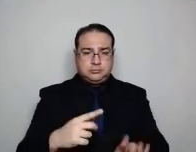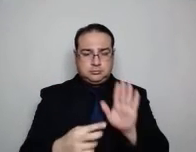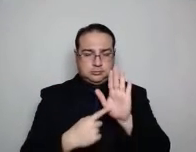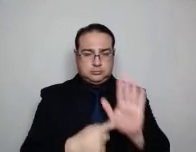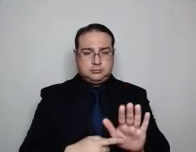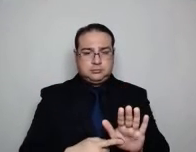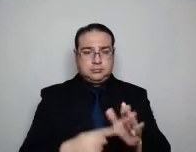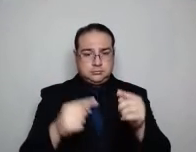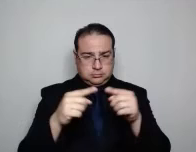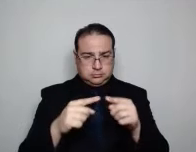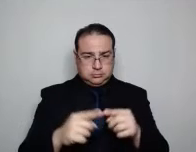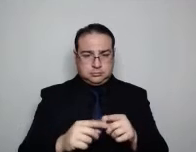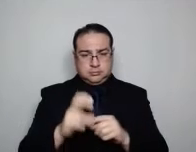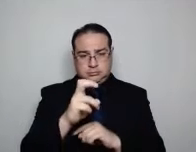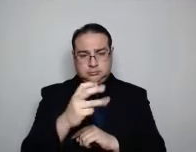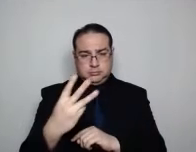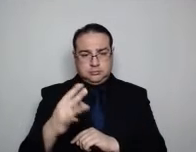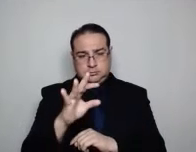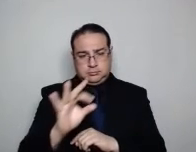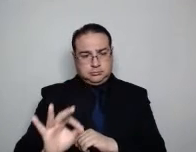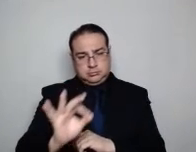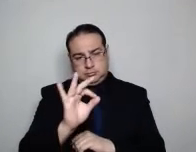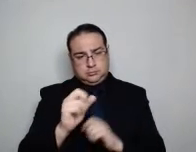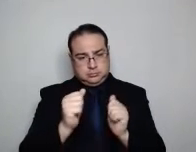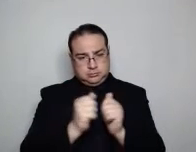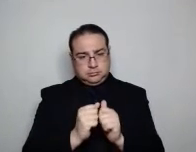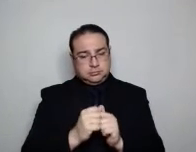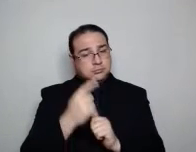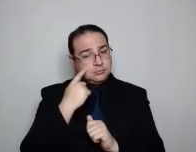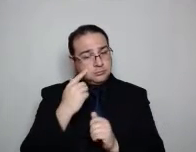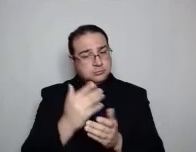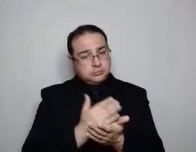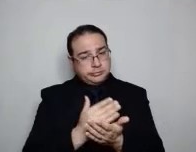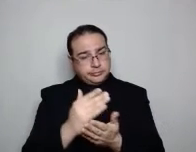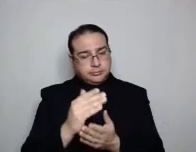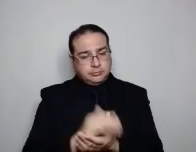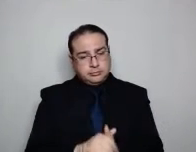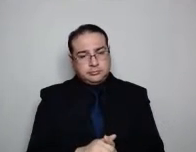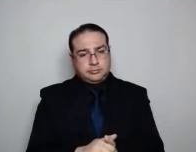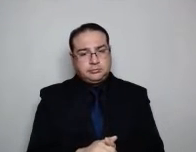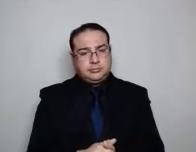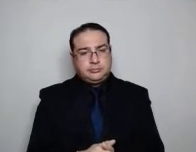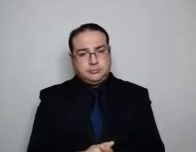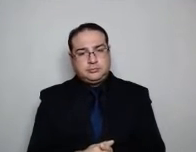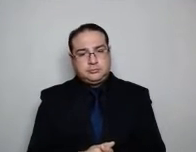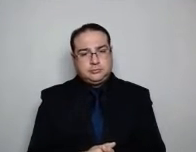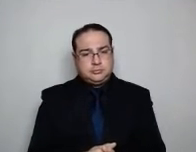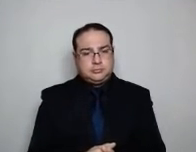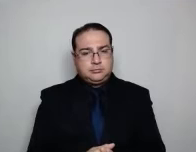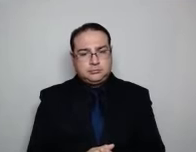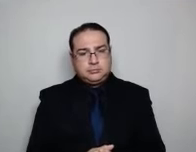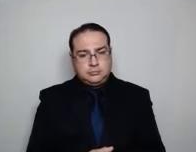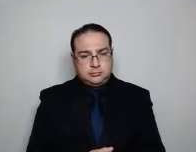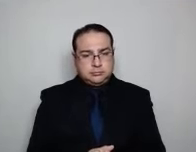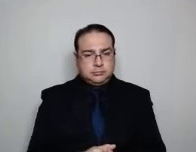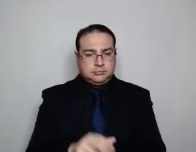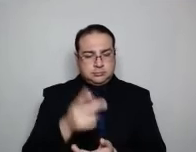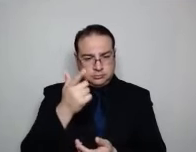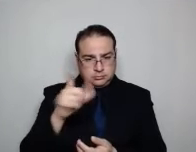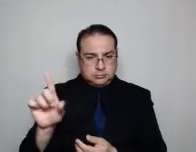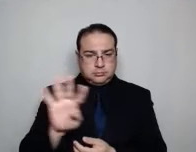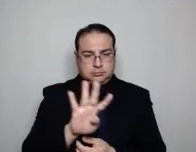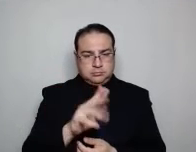de 53% da pretensão inicial. E os outros